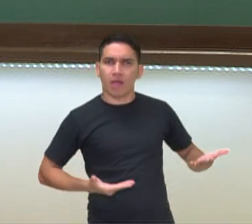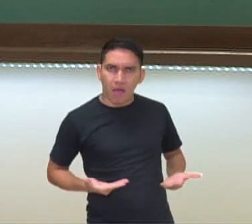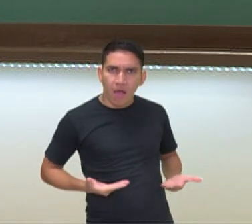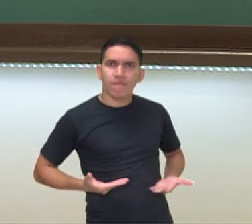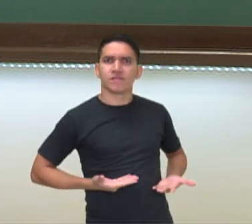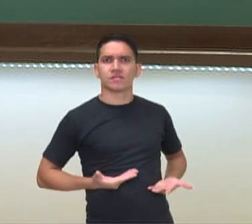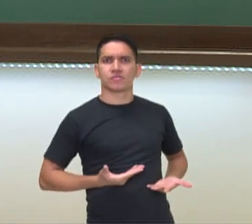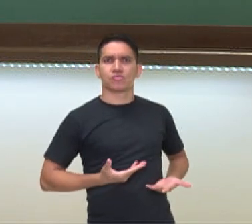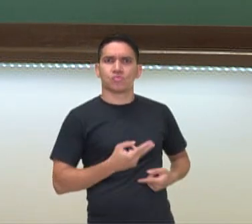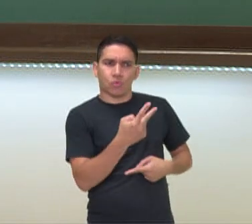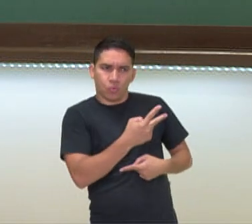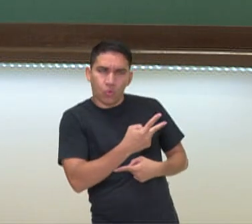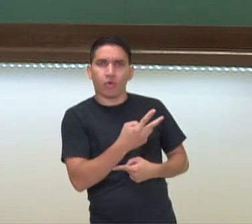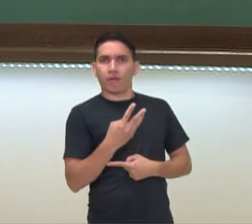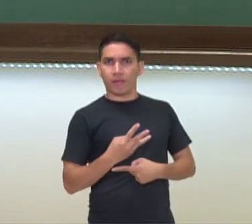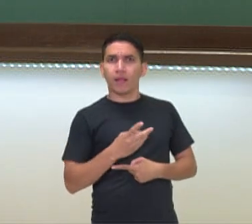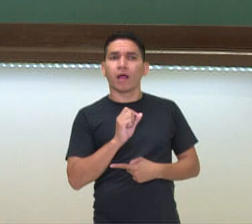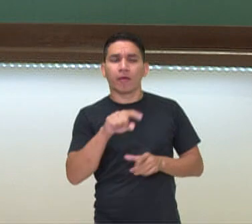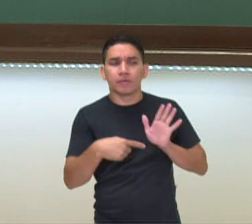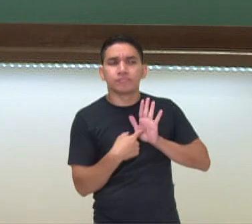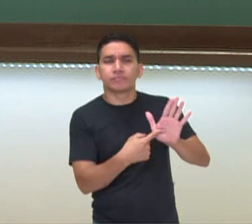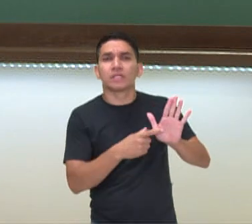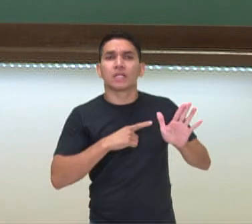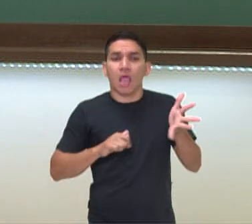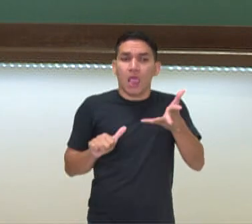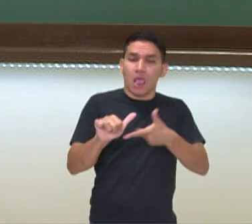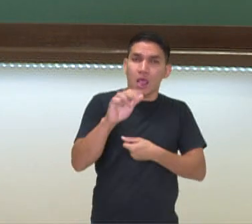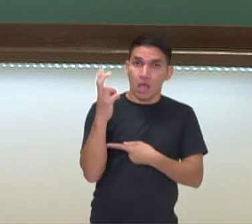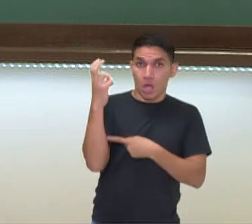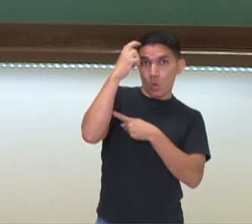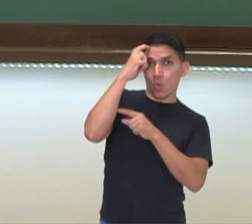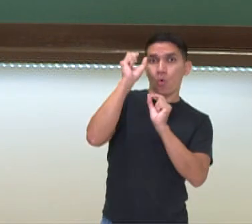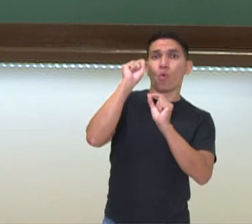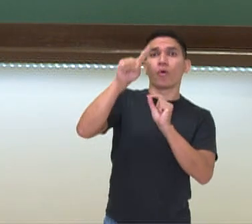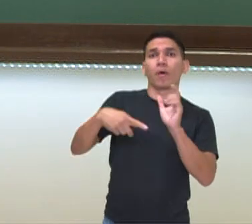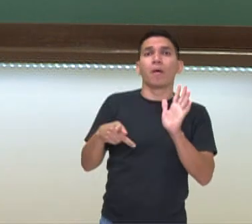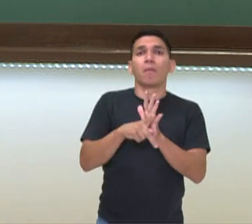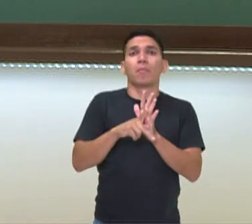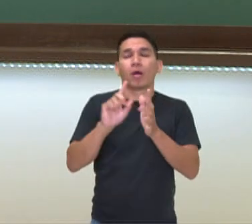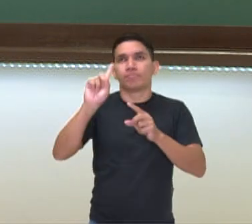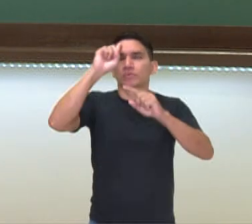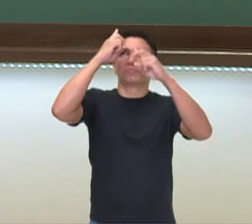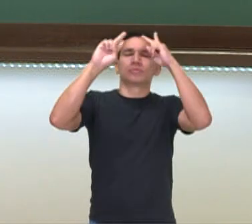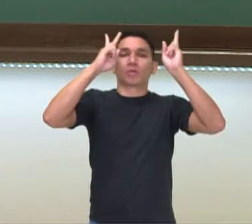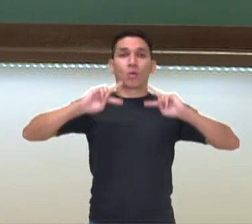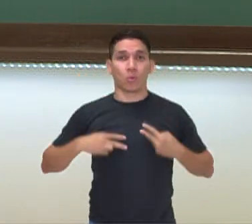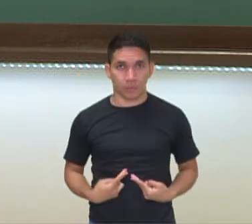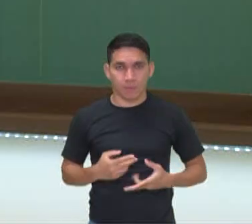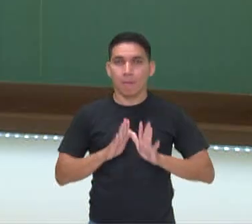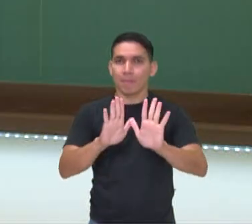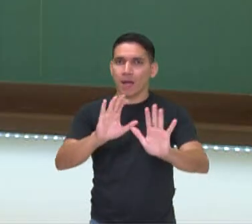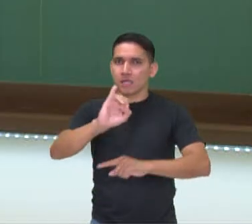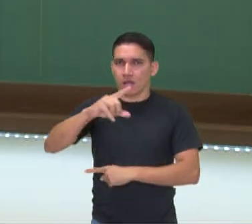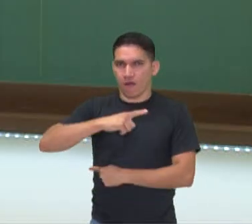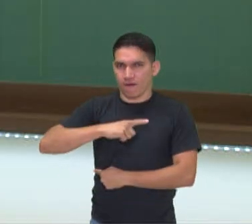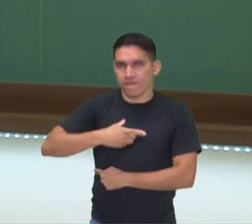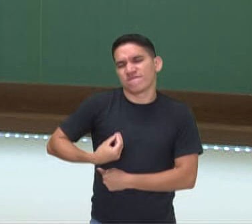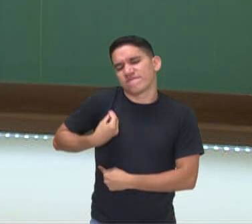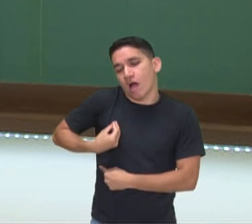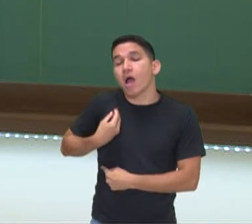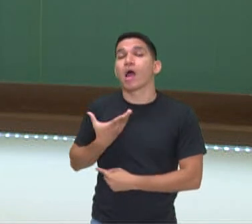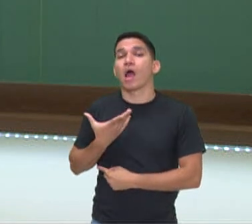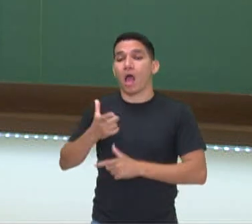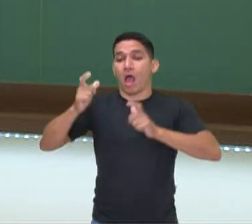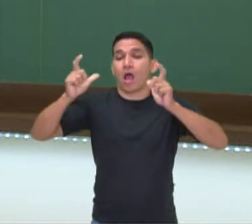você vai perceber uma grande quantidade de elementos culturais, que são aqueles criados pelo ser humano. Agora, se você vive em uma área que você